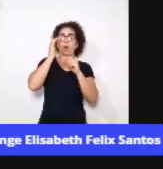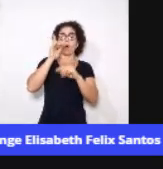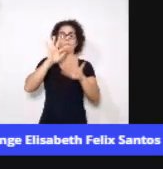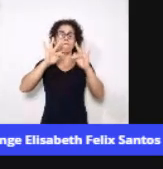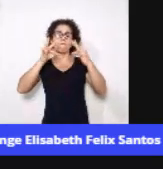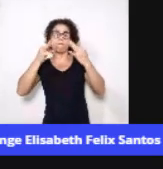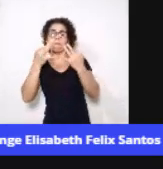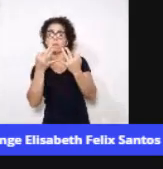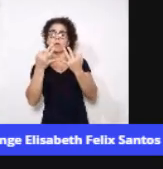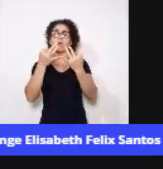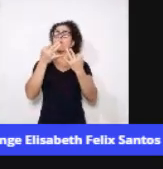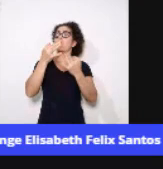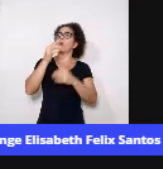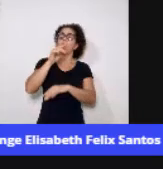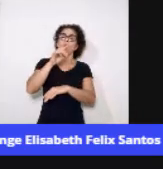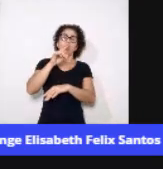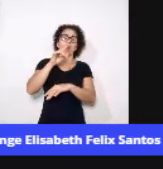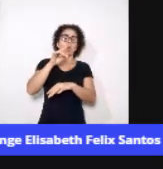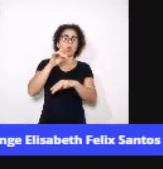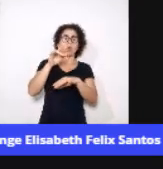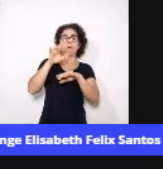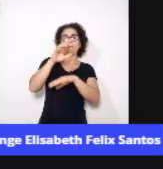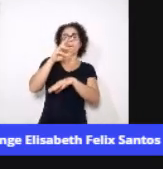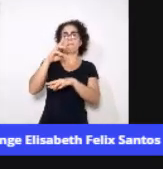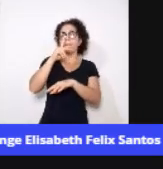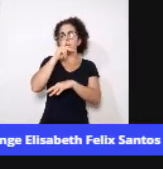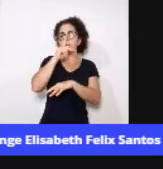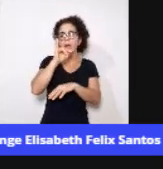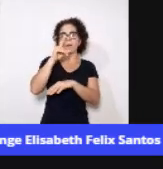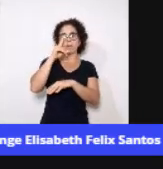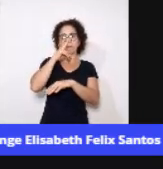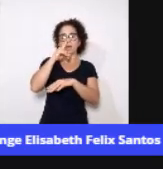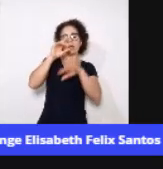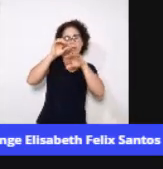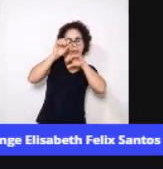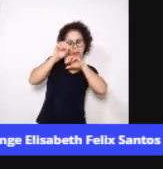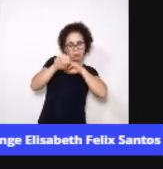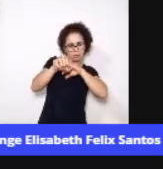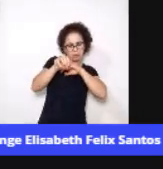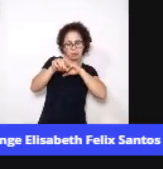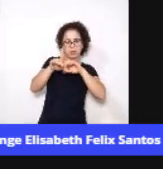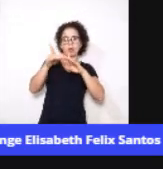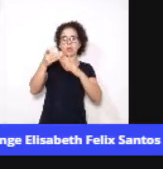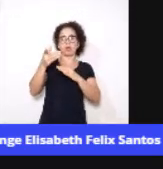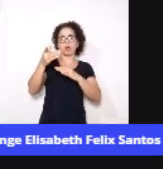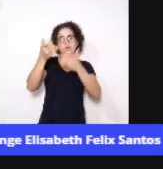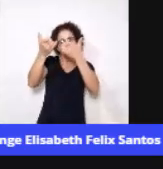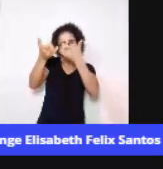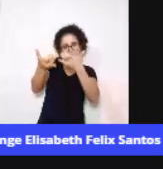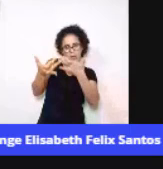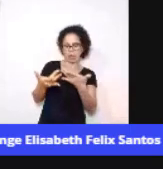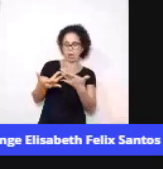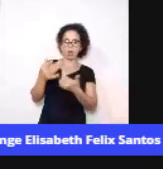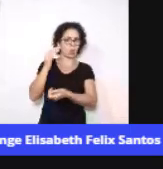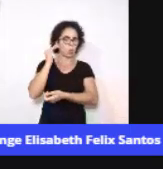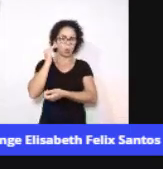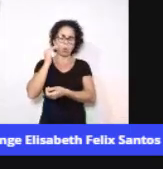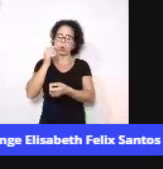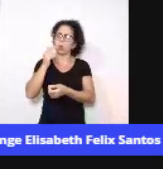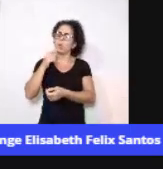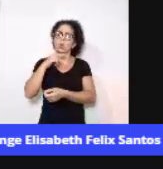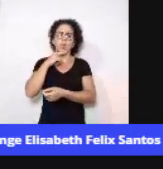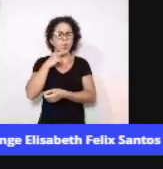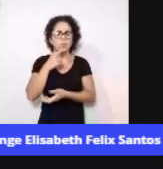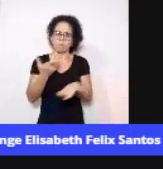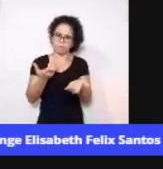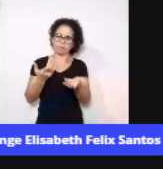didática, explicar para o estudante. Ressalto que isso não quer dizer que o nosso estudante não aprenda nada, porque sempre estão